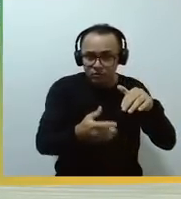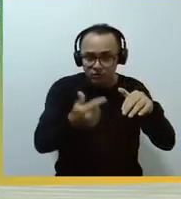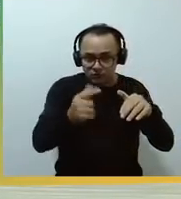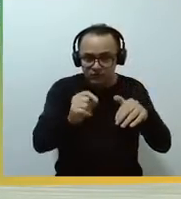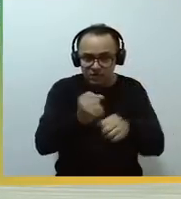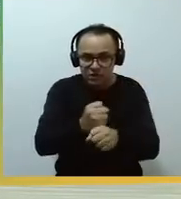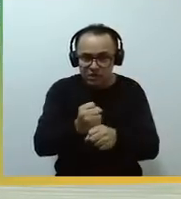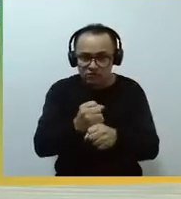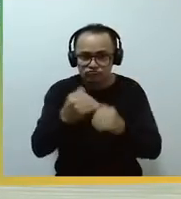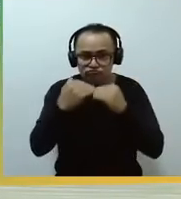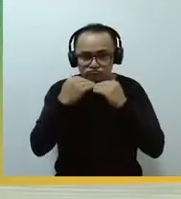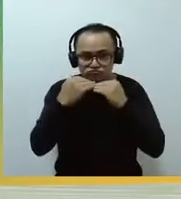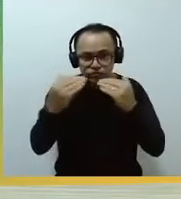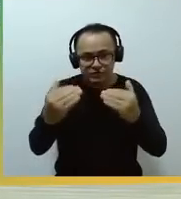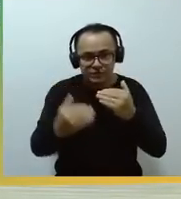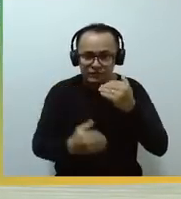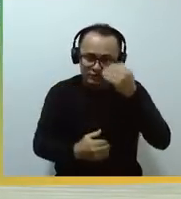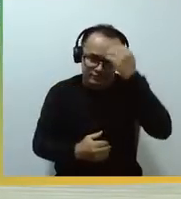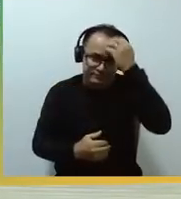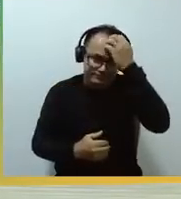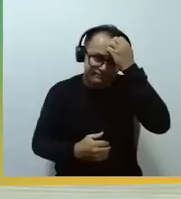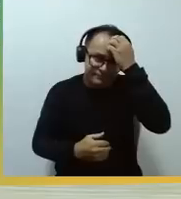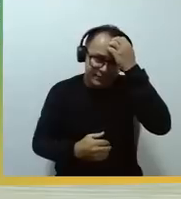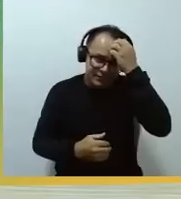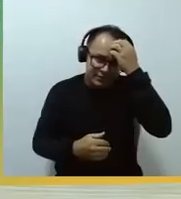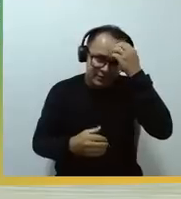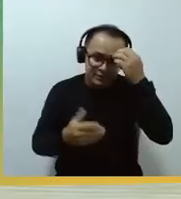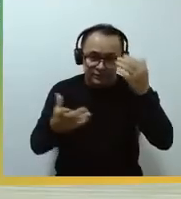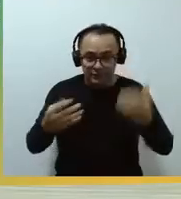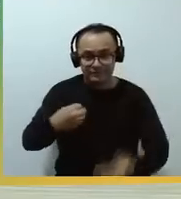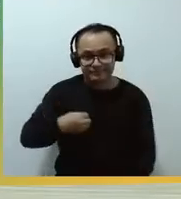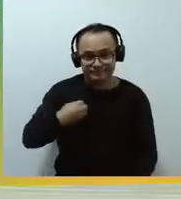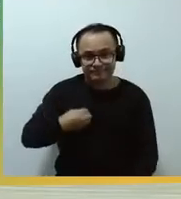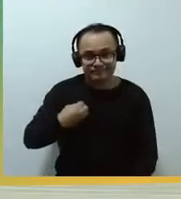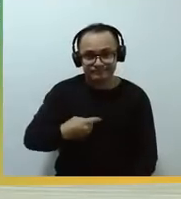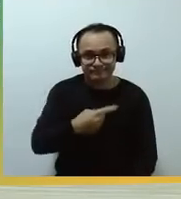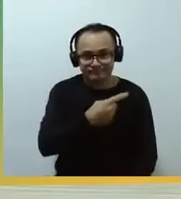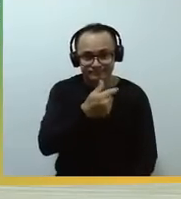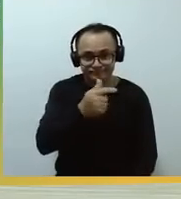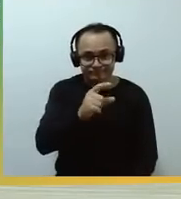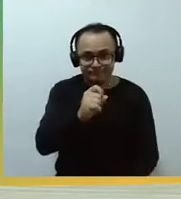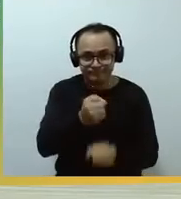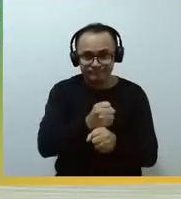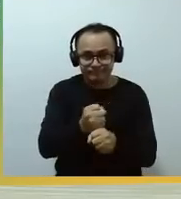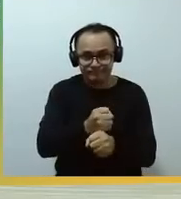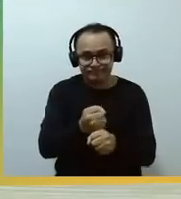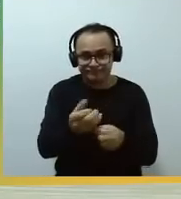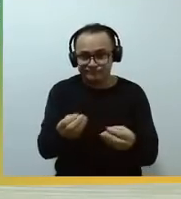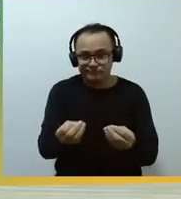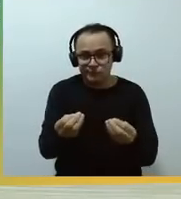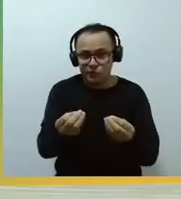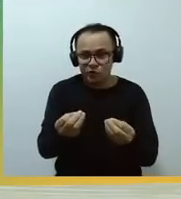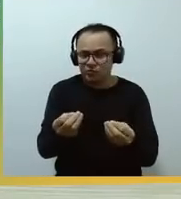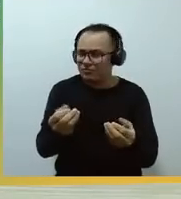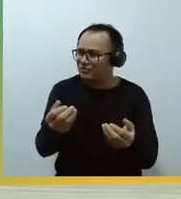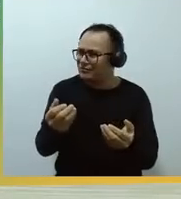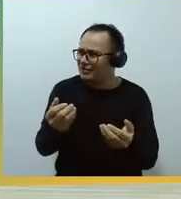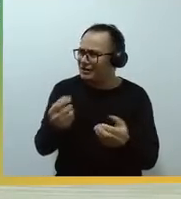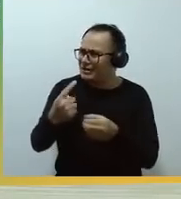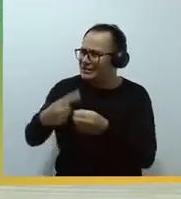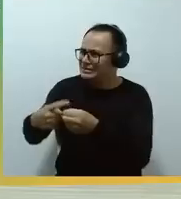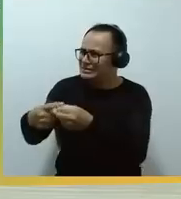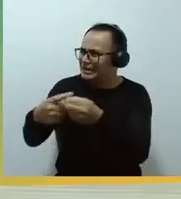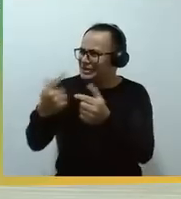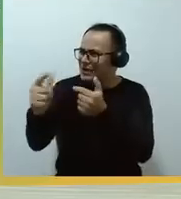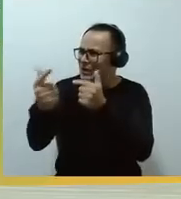for depositado. Sim. Então, isso vai comprometer a vida útil do aterro. O qual é o sentido de ser colocado